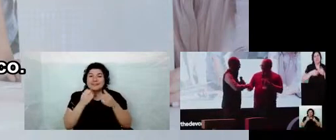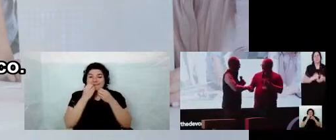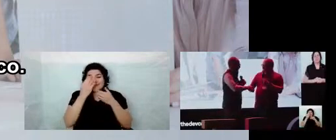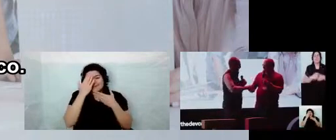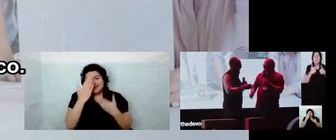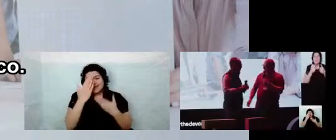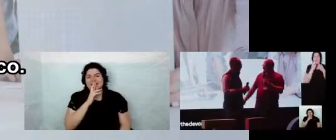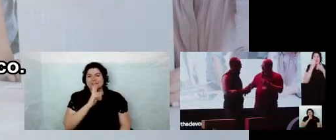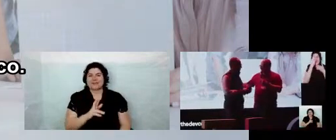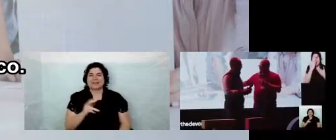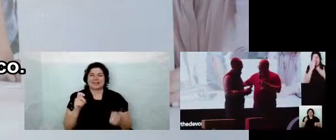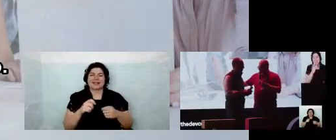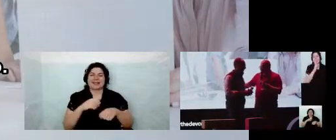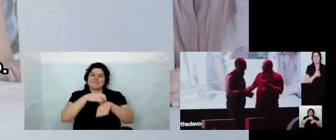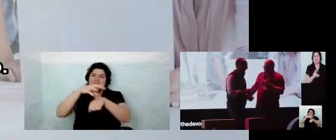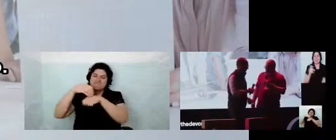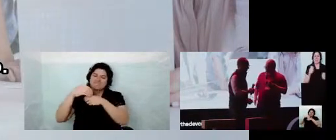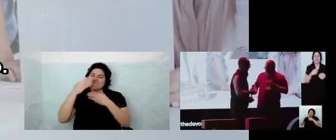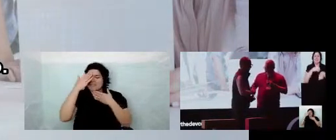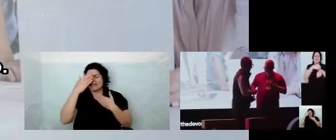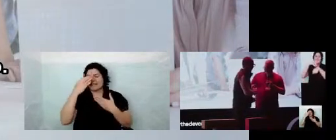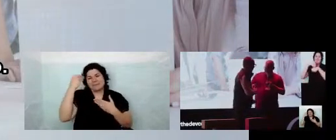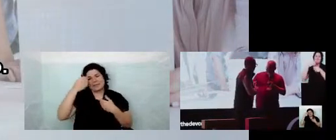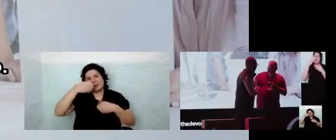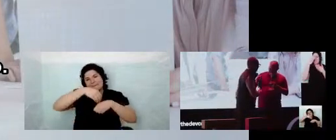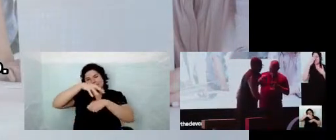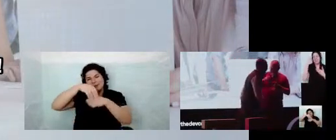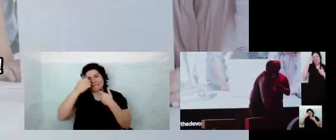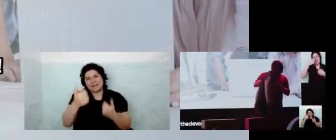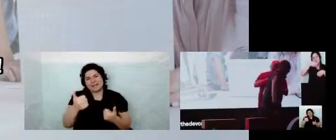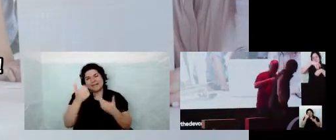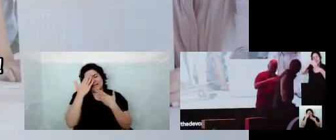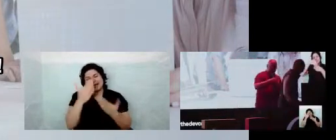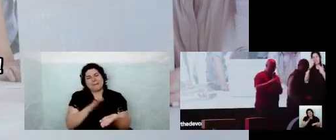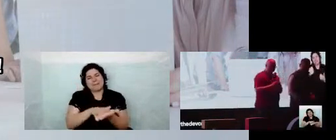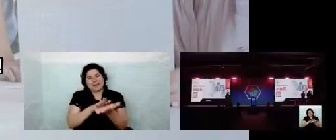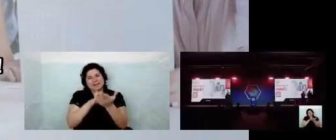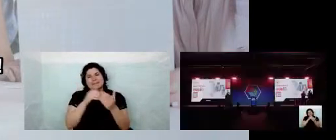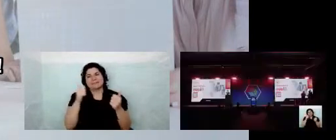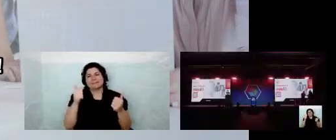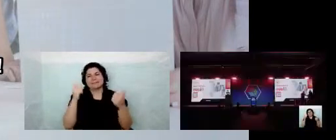compartilhar essa jornada aqui conosco. Parabéns, obrigado. Salva de palmas.